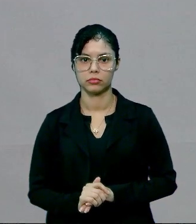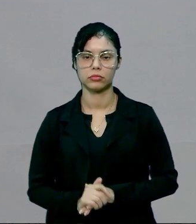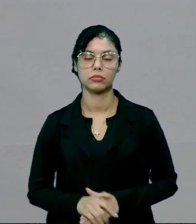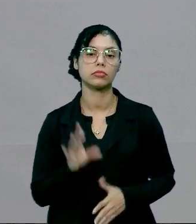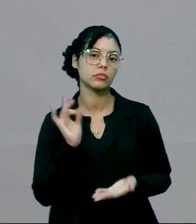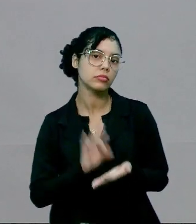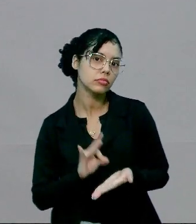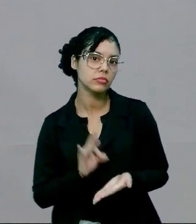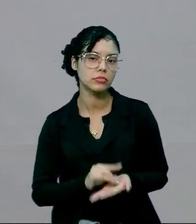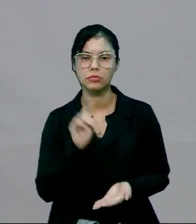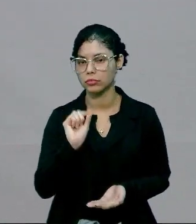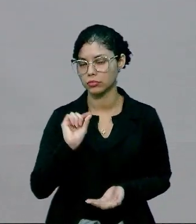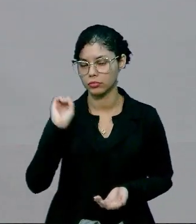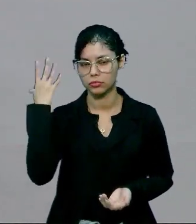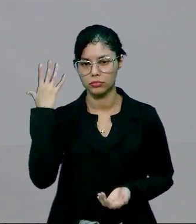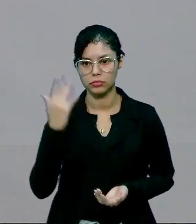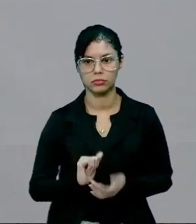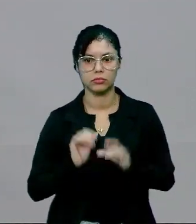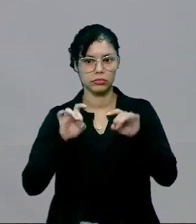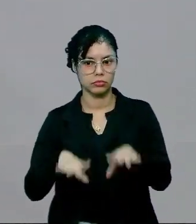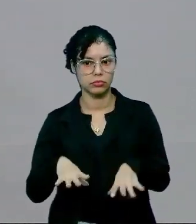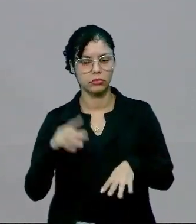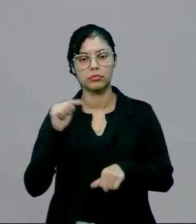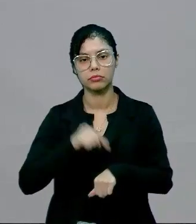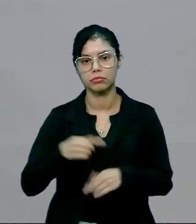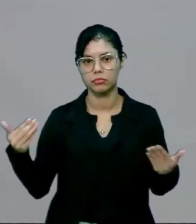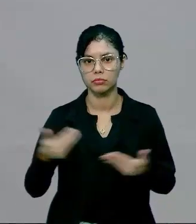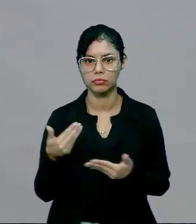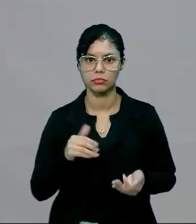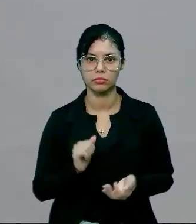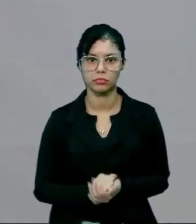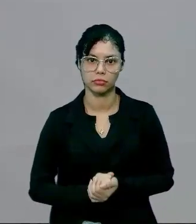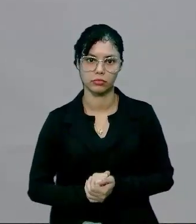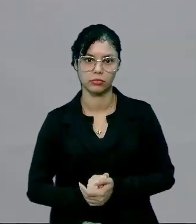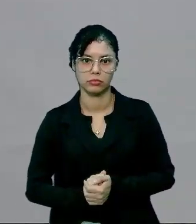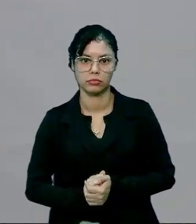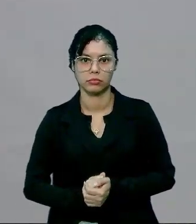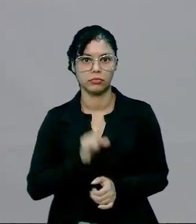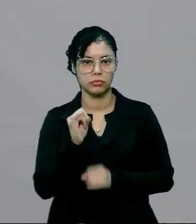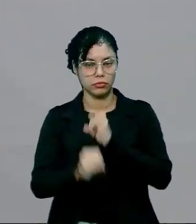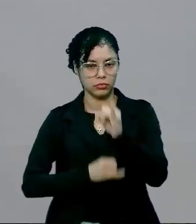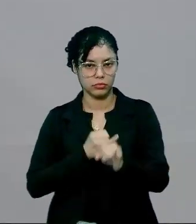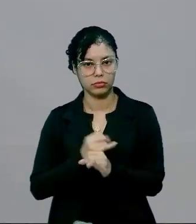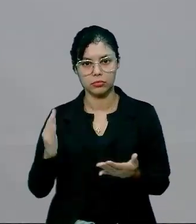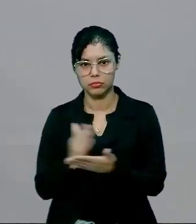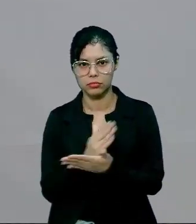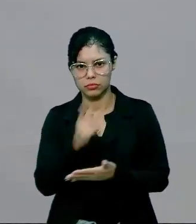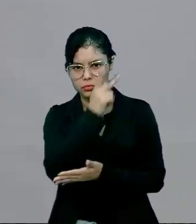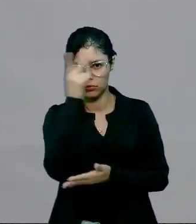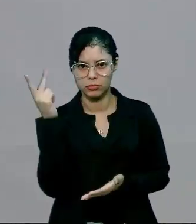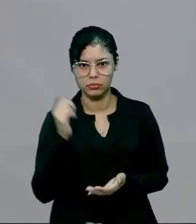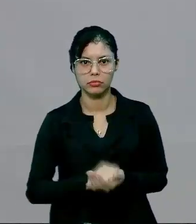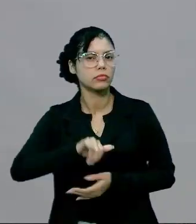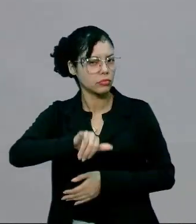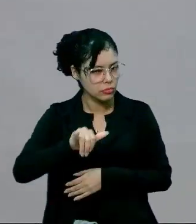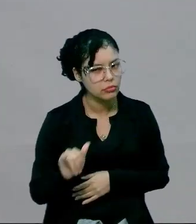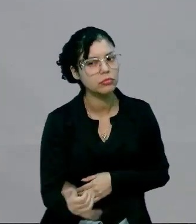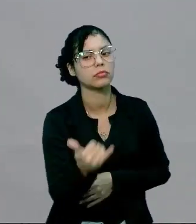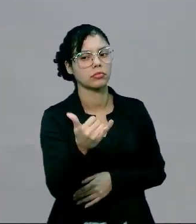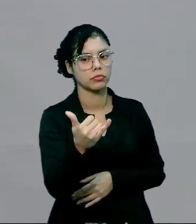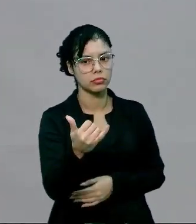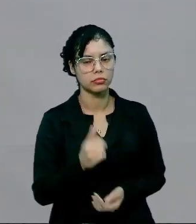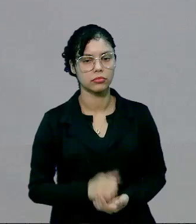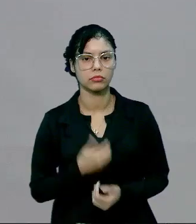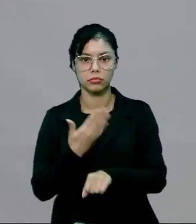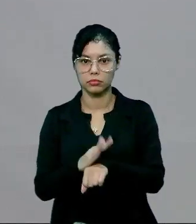Na verdade, o que acontece? Nos últimos tempos, com o advento da internet, algumas pessoas têm se aproveitado